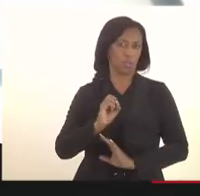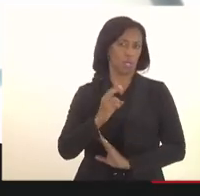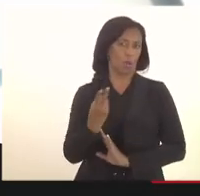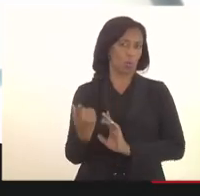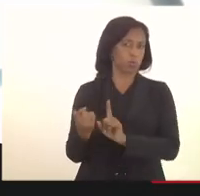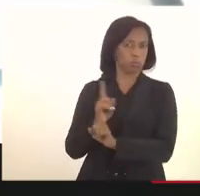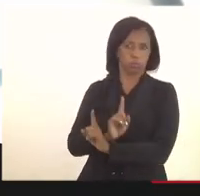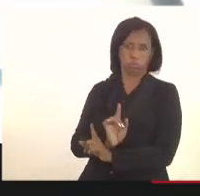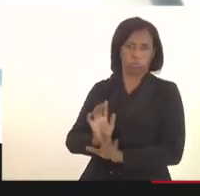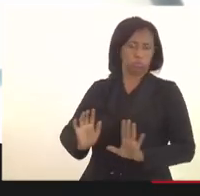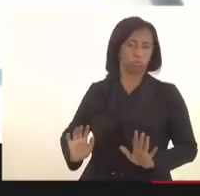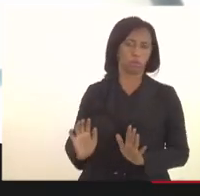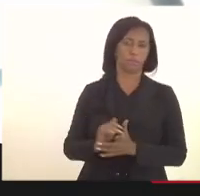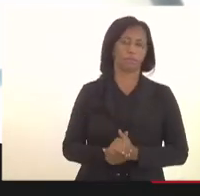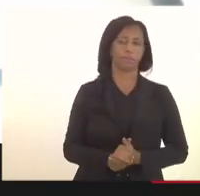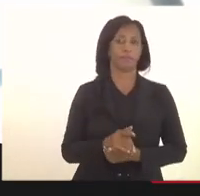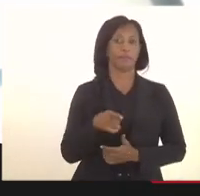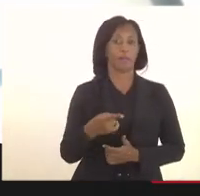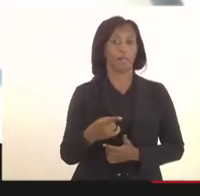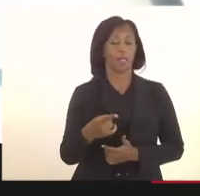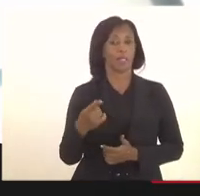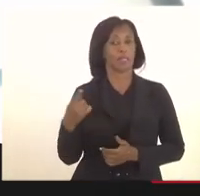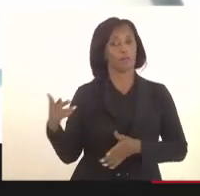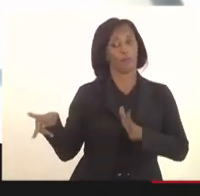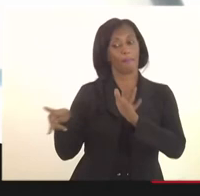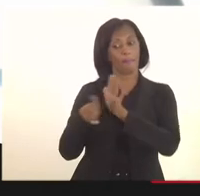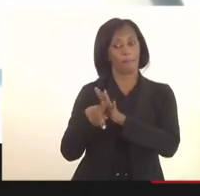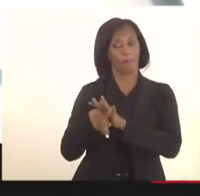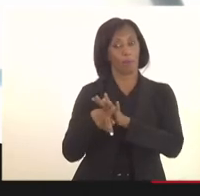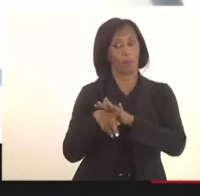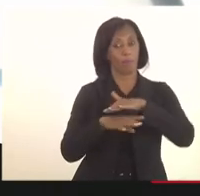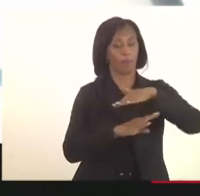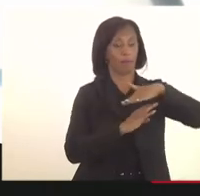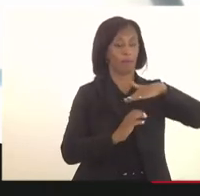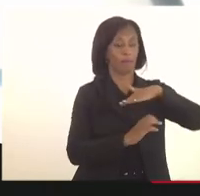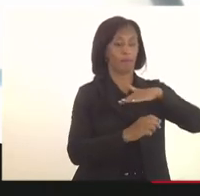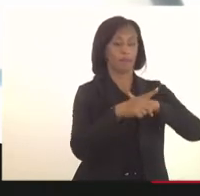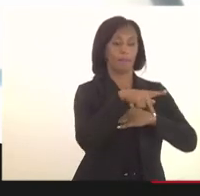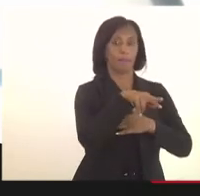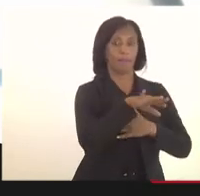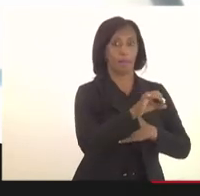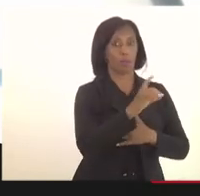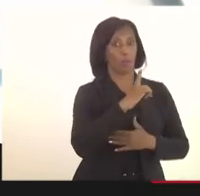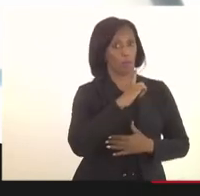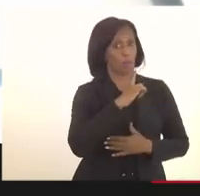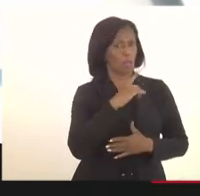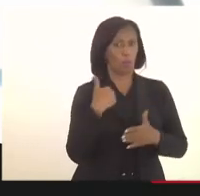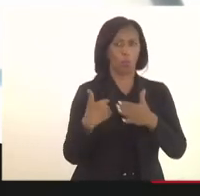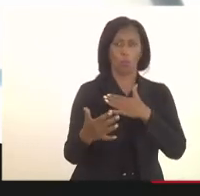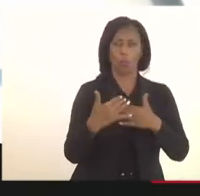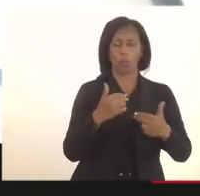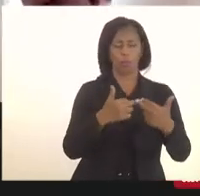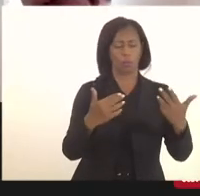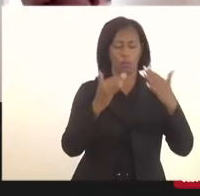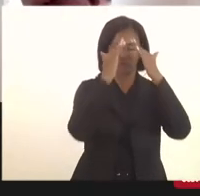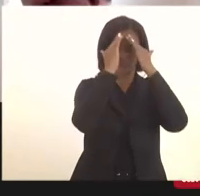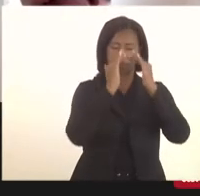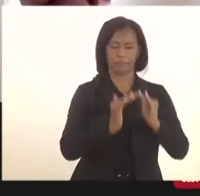arbitragem. Tá? Essa foi a tomada de decisão da Petronas, e qualquer que seja a decisão, a Petronas vai acatar.